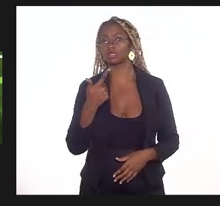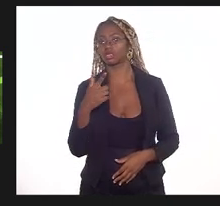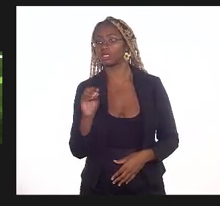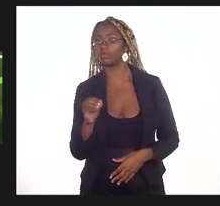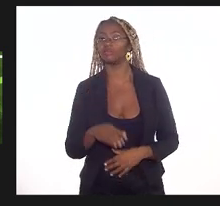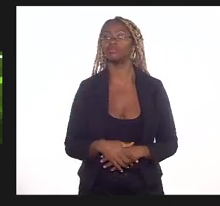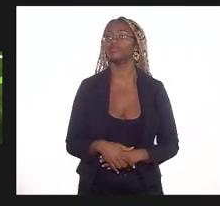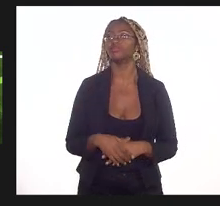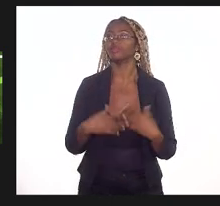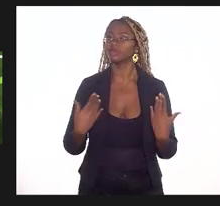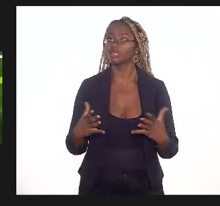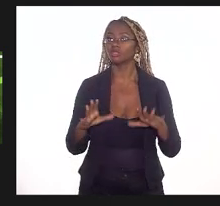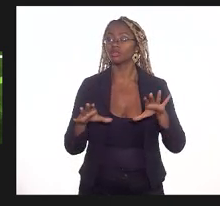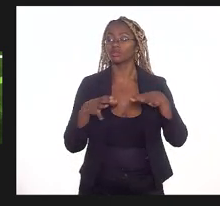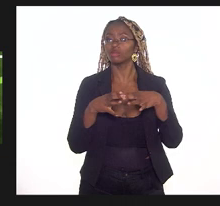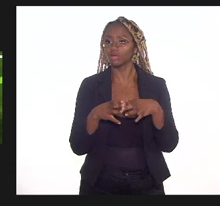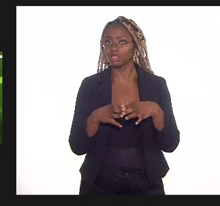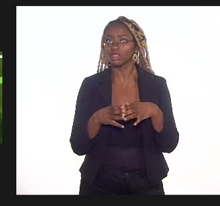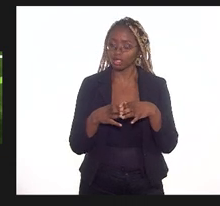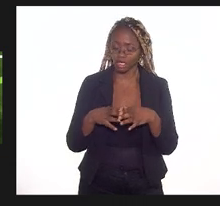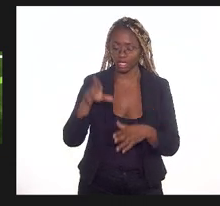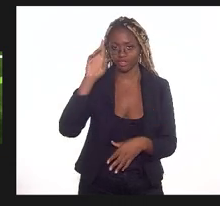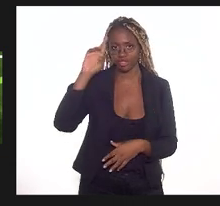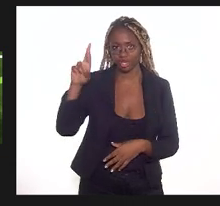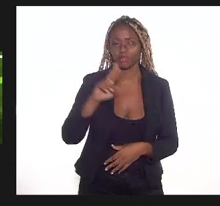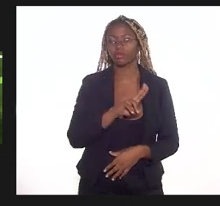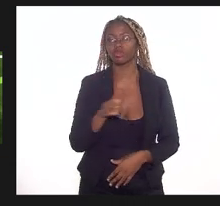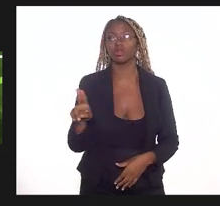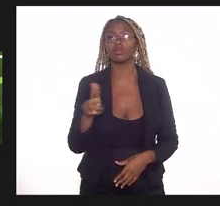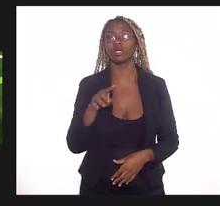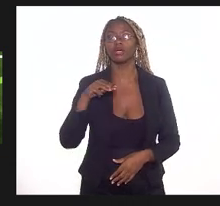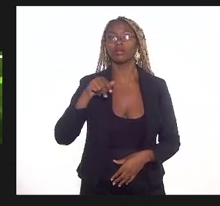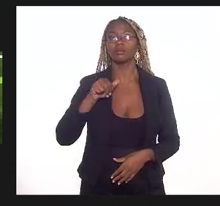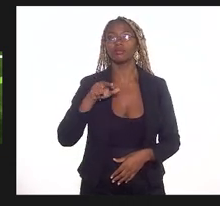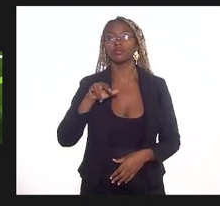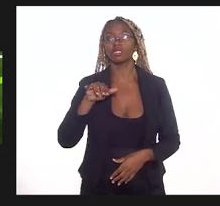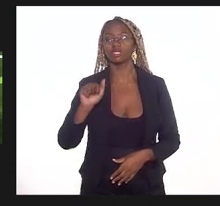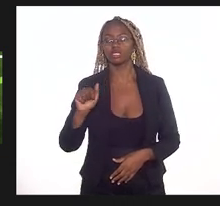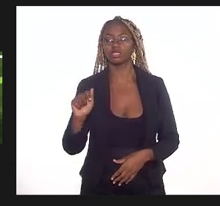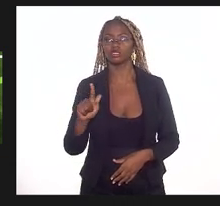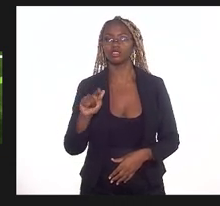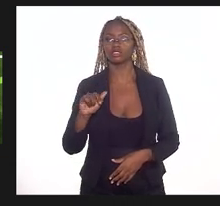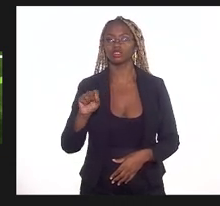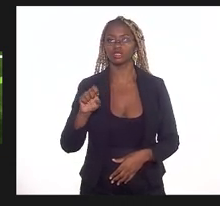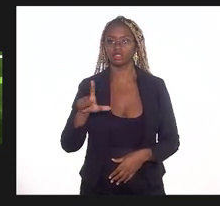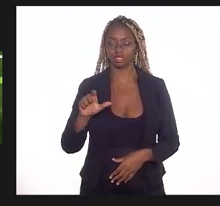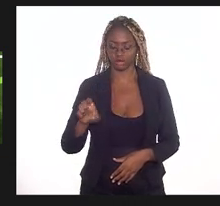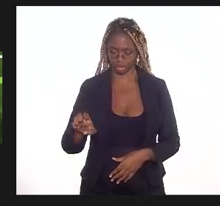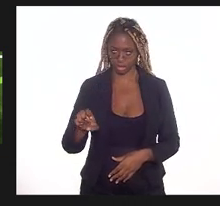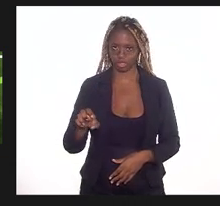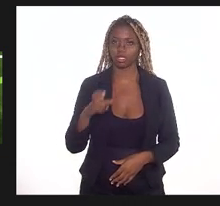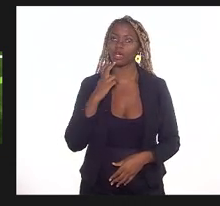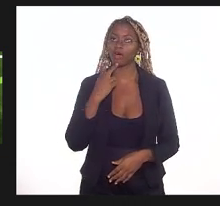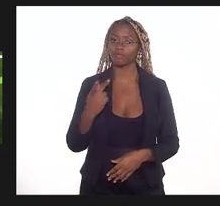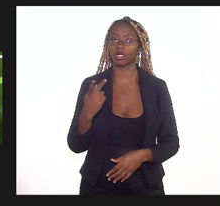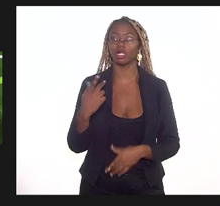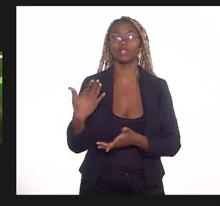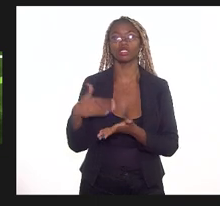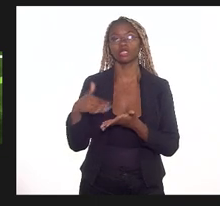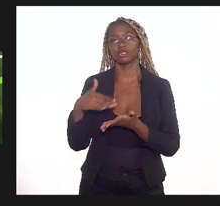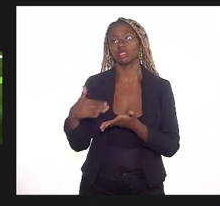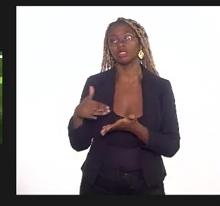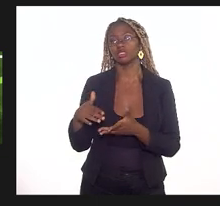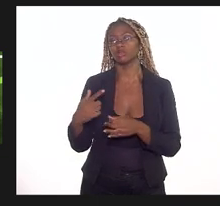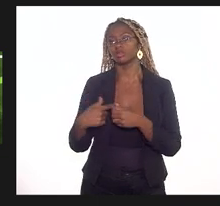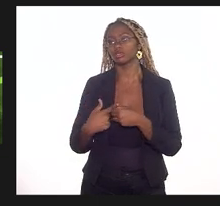Raras é justamente a Maria Gisele, que é responsável pela rede de reabilitação na Secretaria Estadual de Saúde, que vem